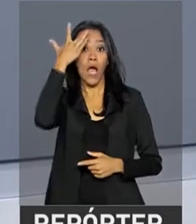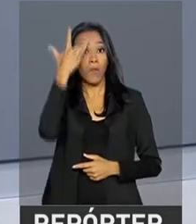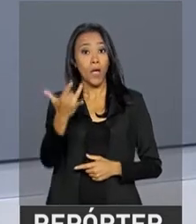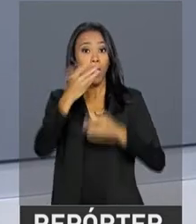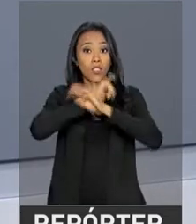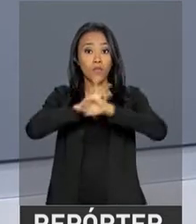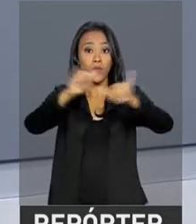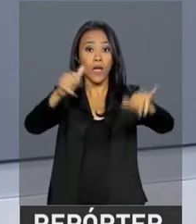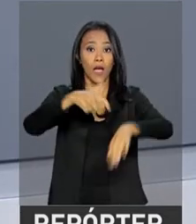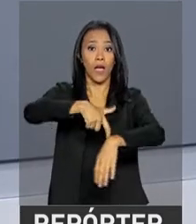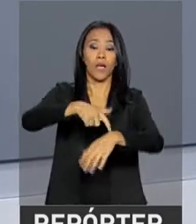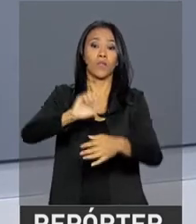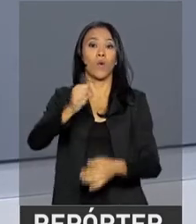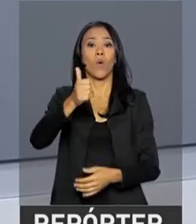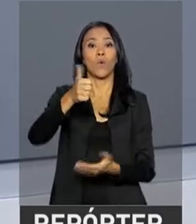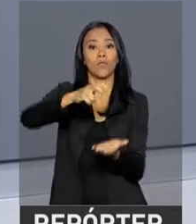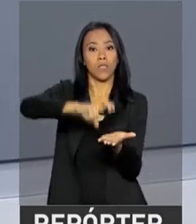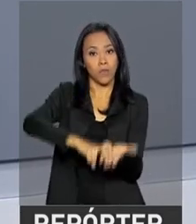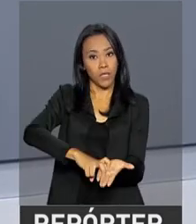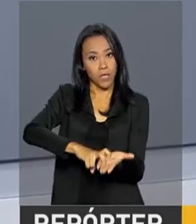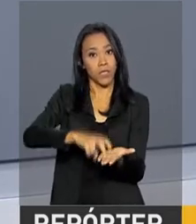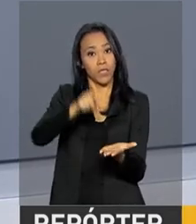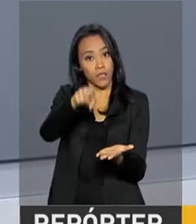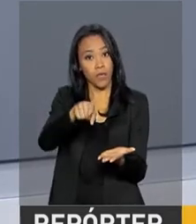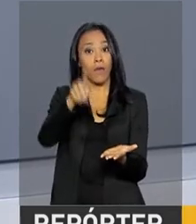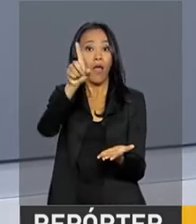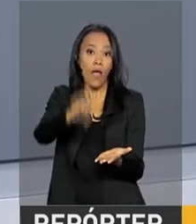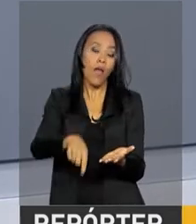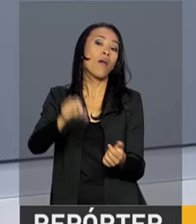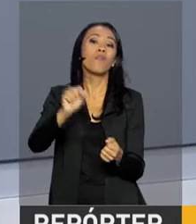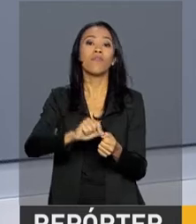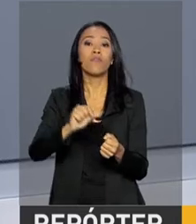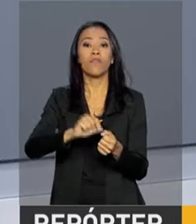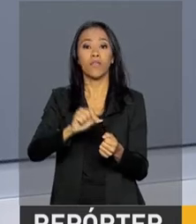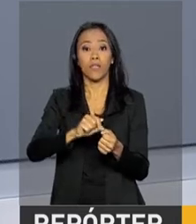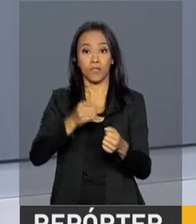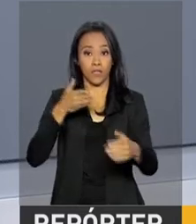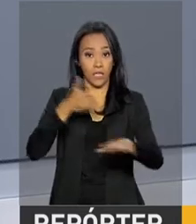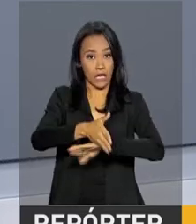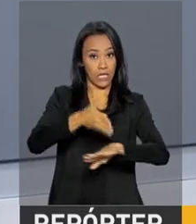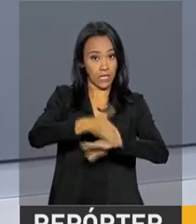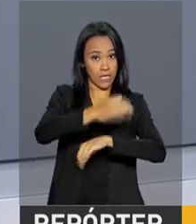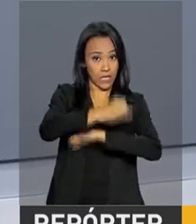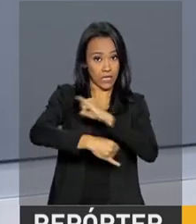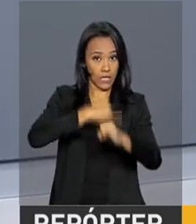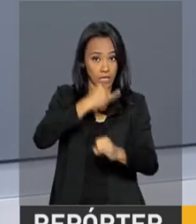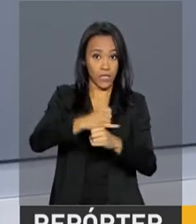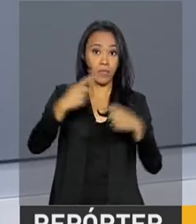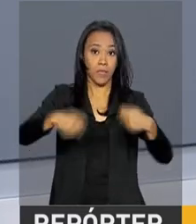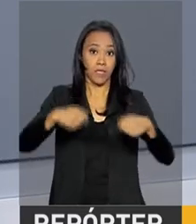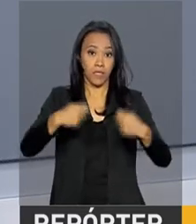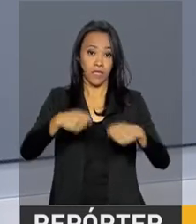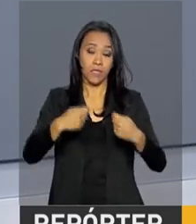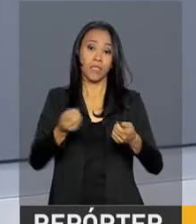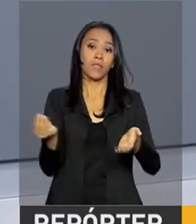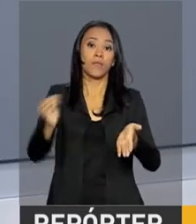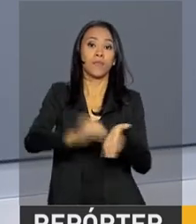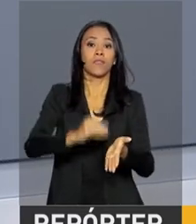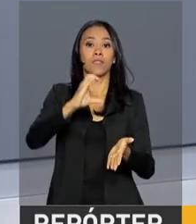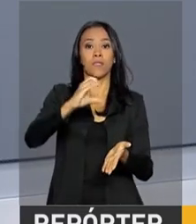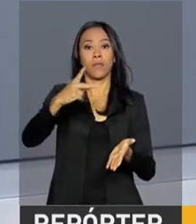às 11 horas da manhã a consulta deve ser feita na página do participante na internet será necessário informar o cpf